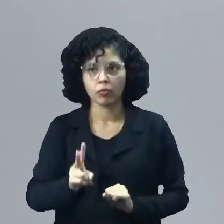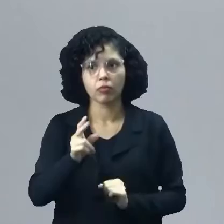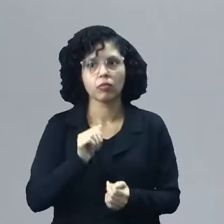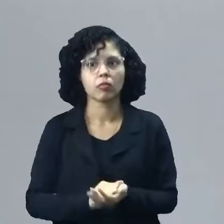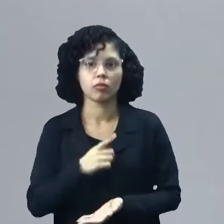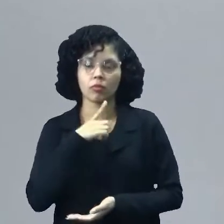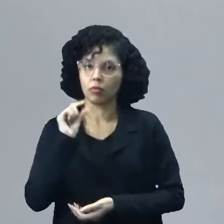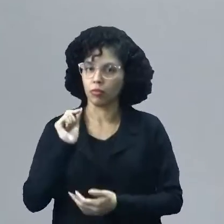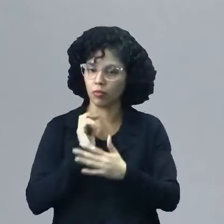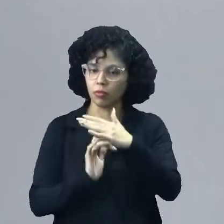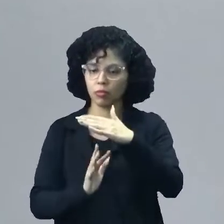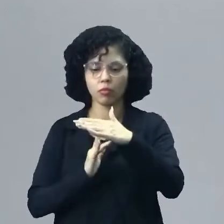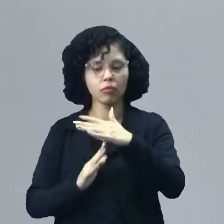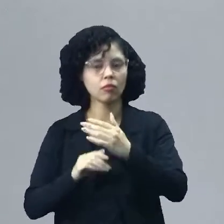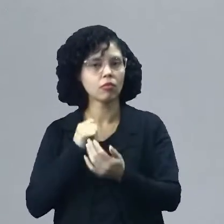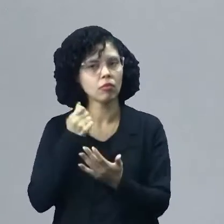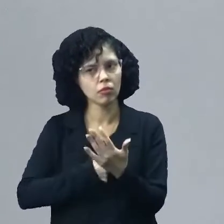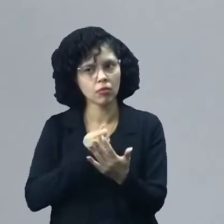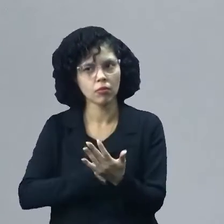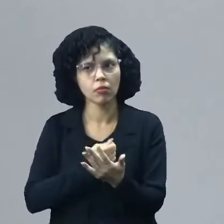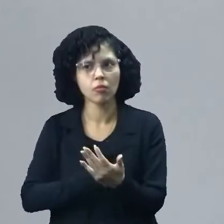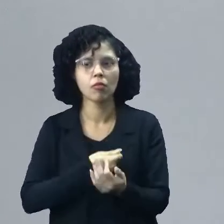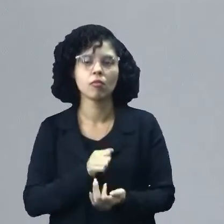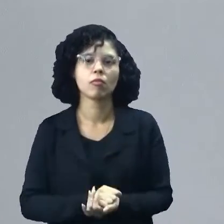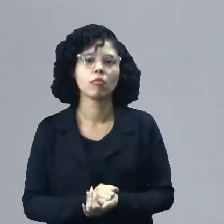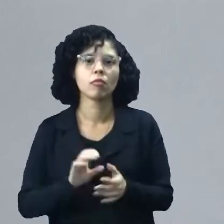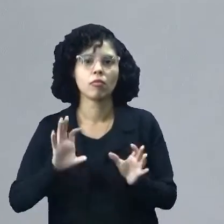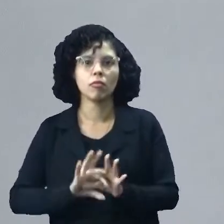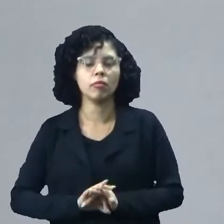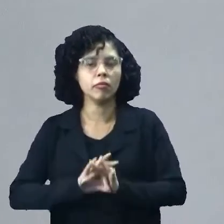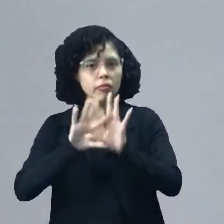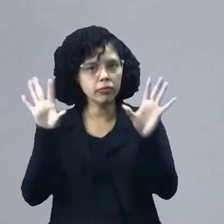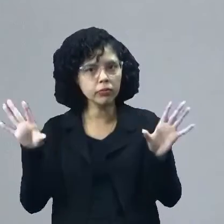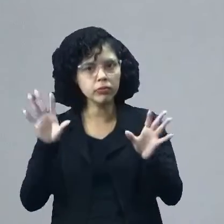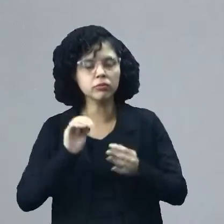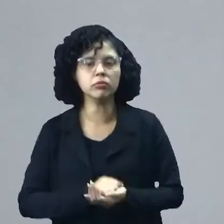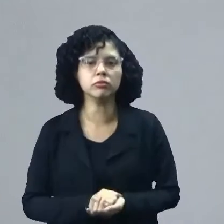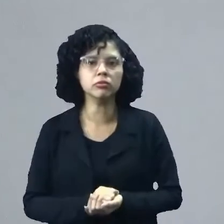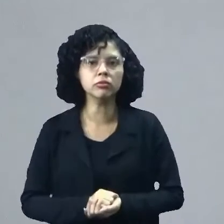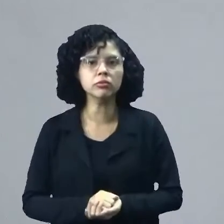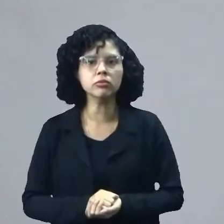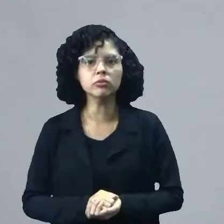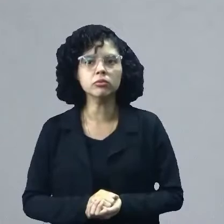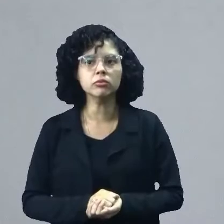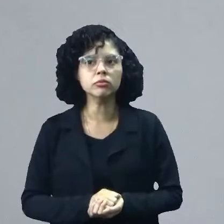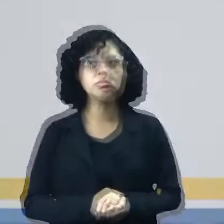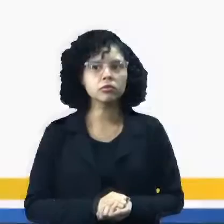tem aqui uma migração forçada, não foi por livre e espontânea vontade.